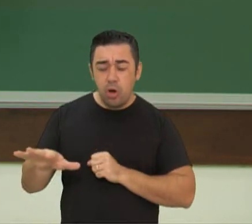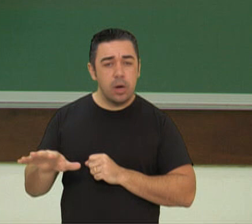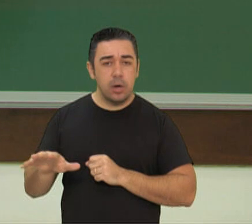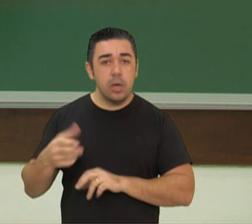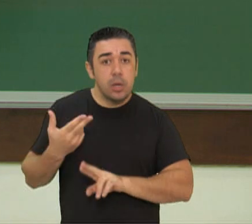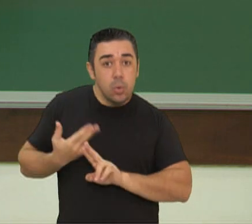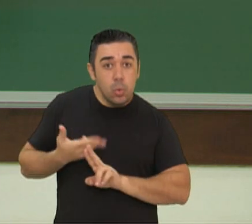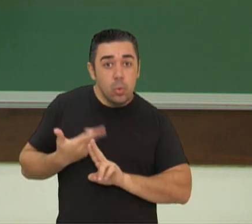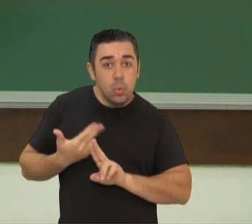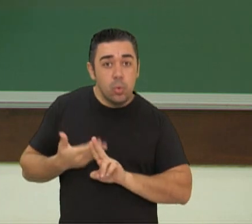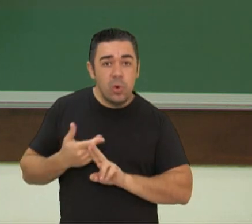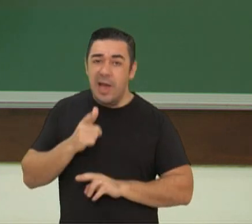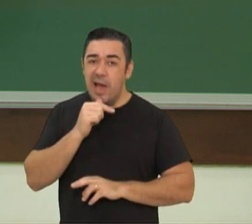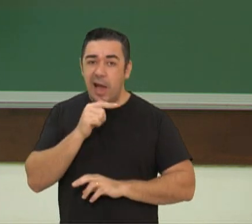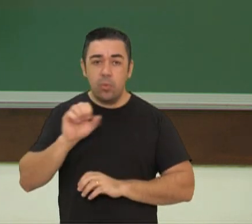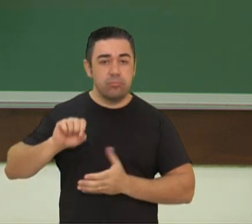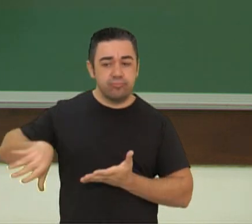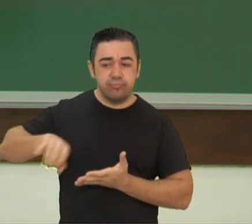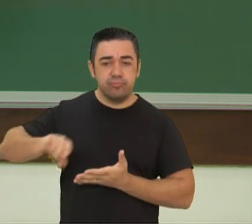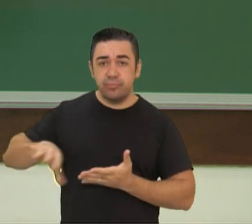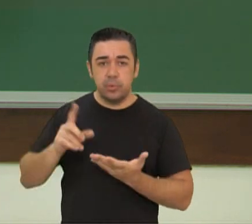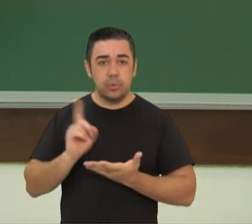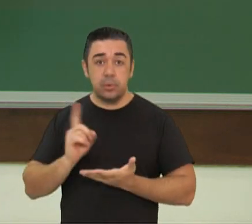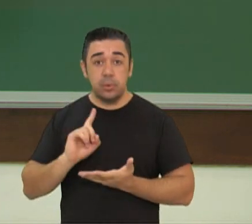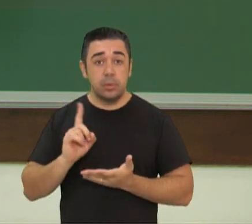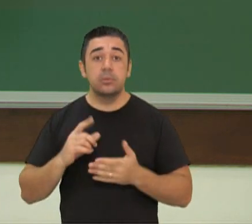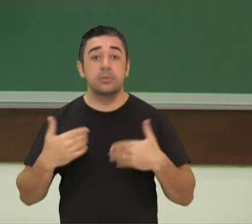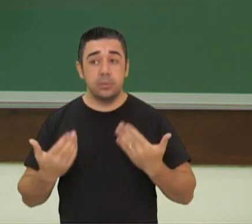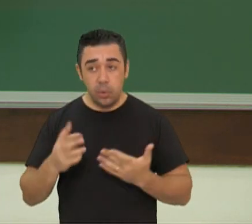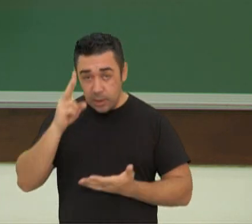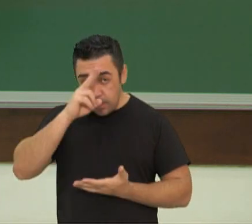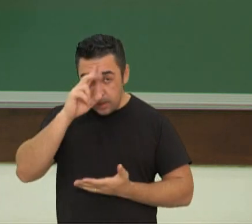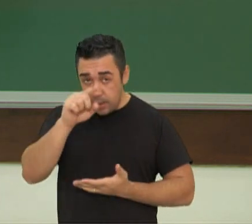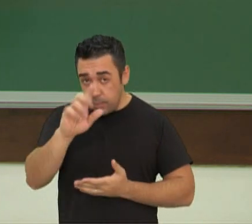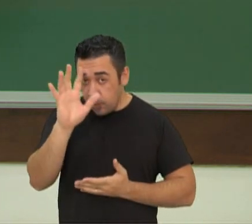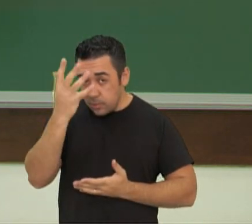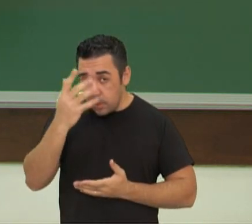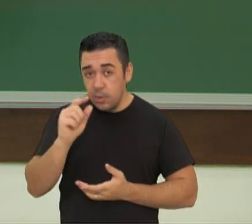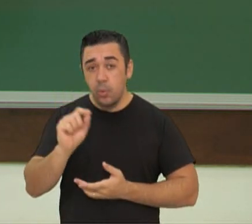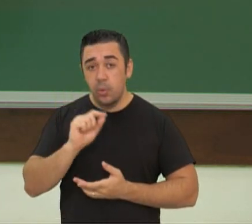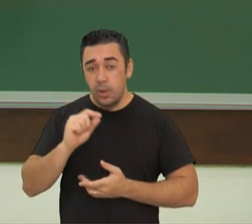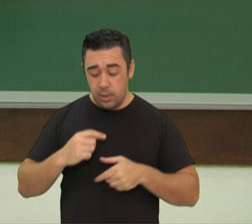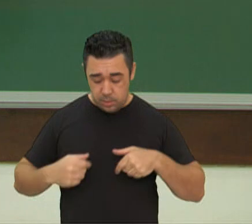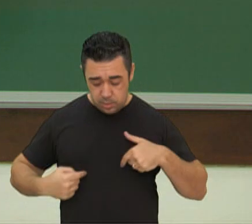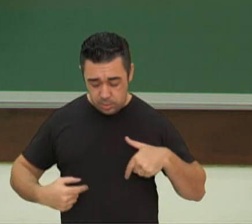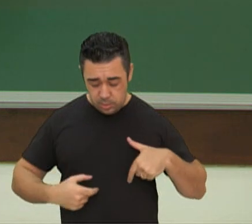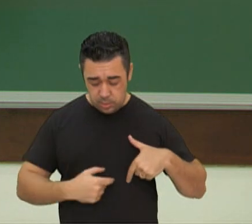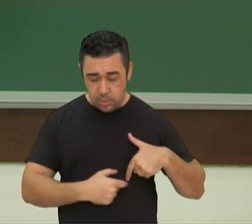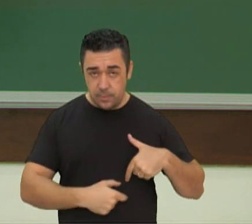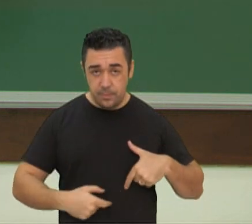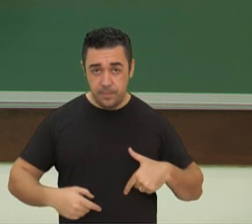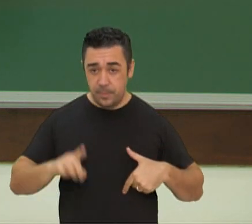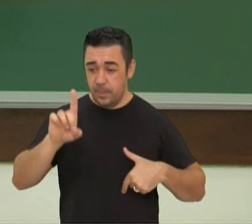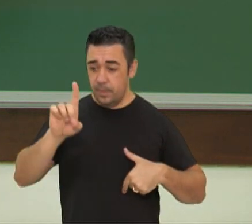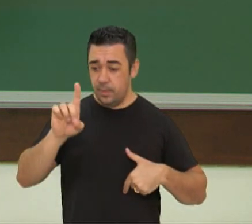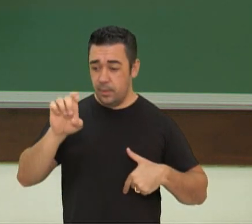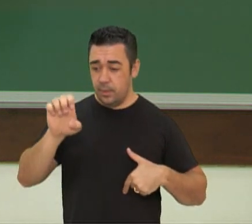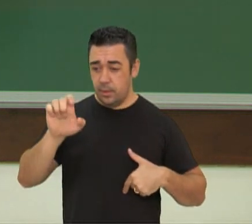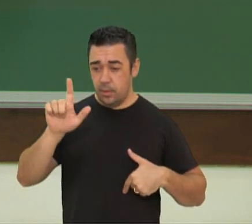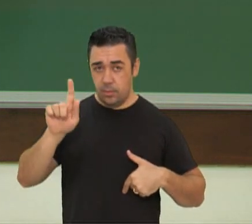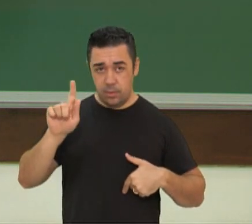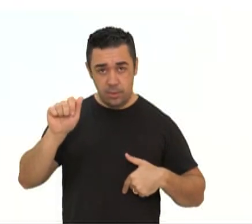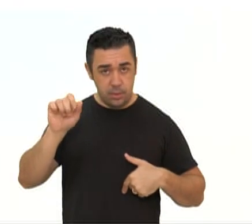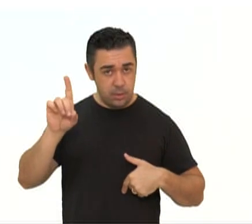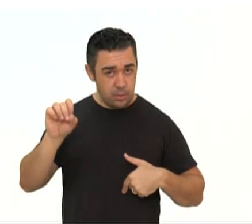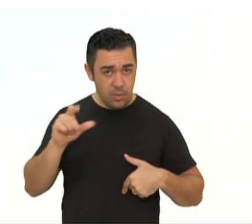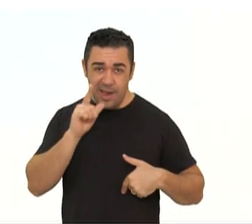não quer ficar jogando água fora. Então, lembram o que vai acontecer quando esses resíduos, esse resto